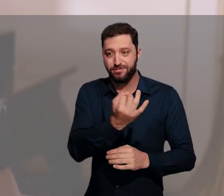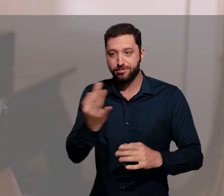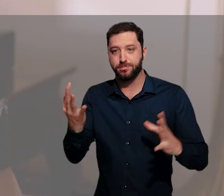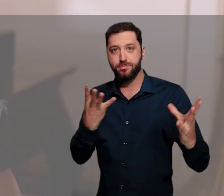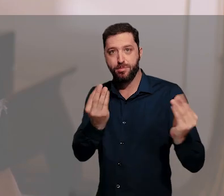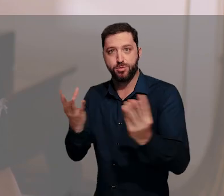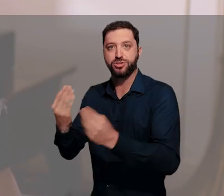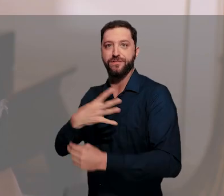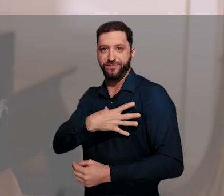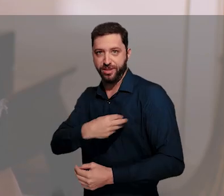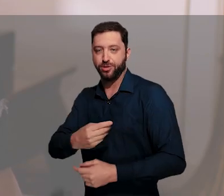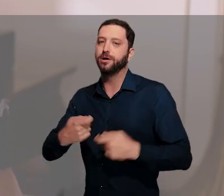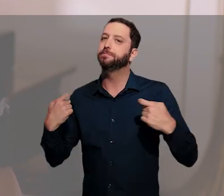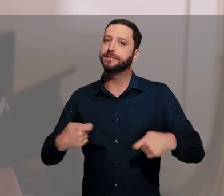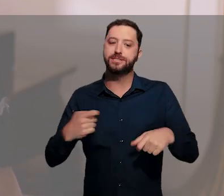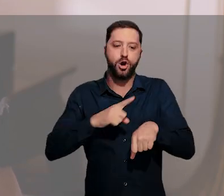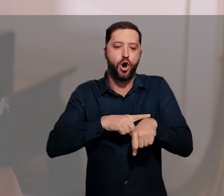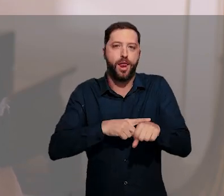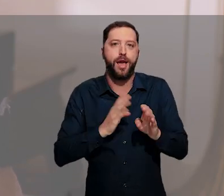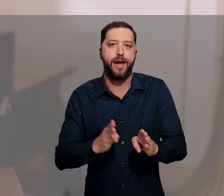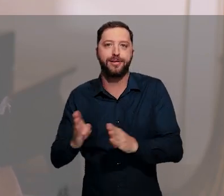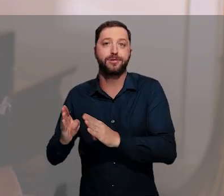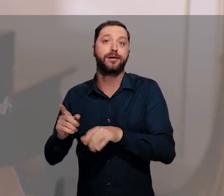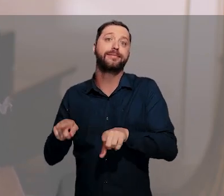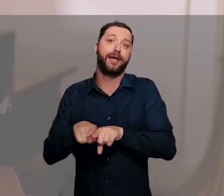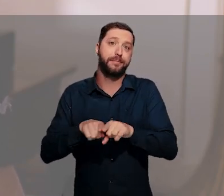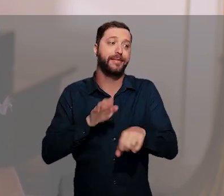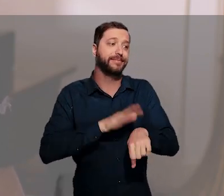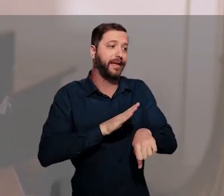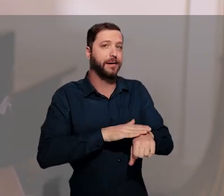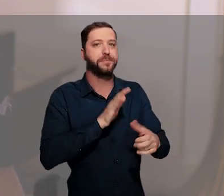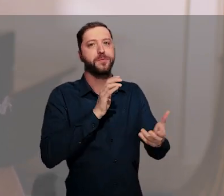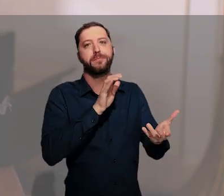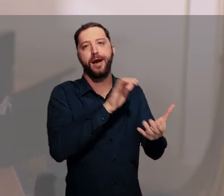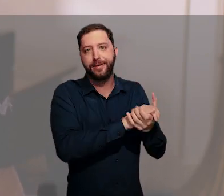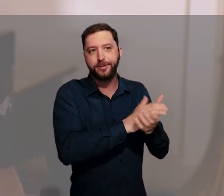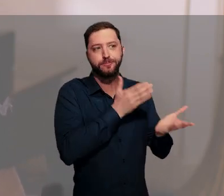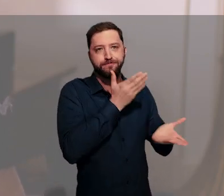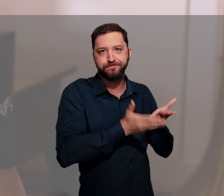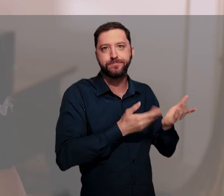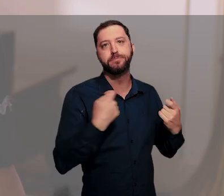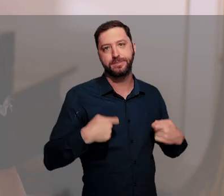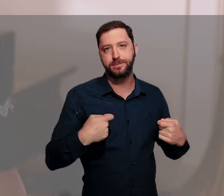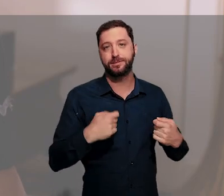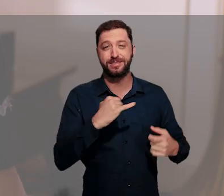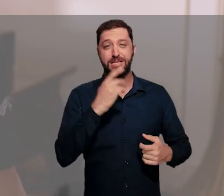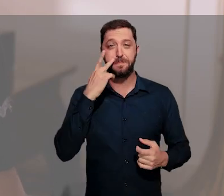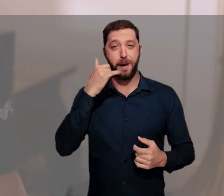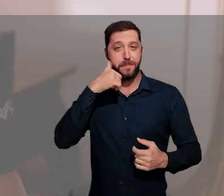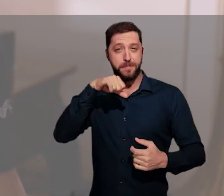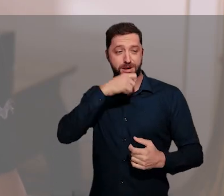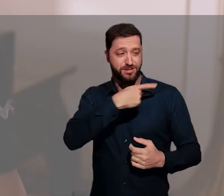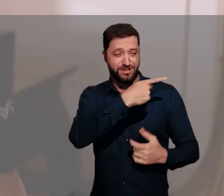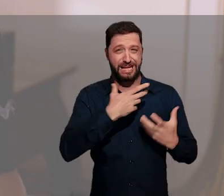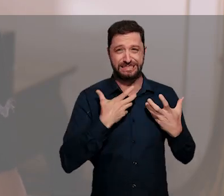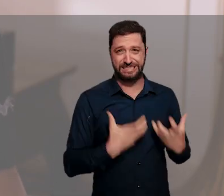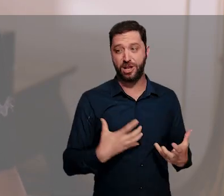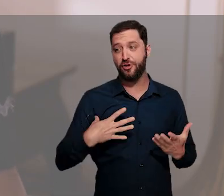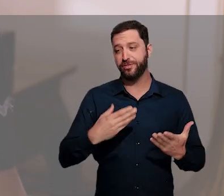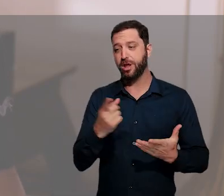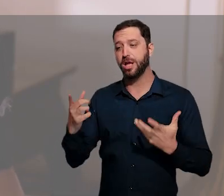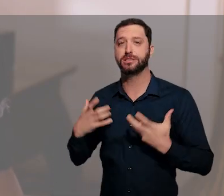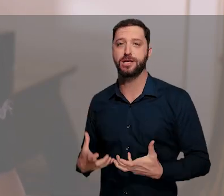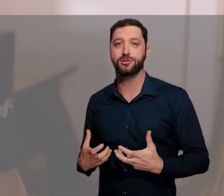filhos, eles precisam ter horários, para assim você também poder ter um tempo com o seu marido, né? Que também é um tempo muito importante, afinal,